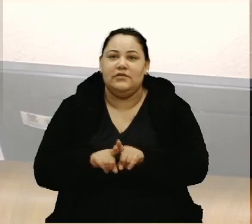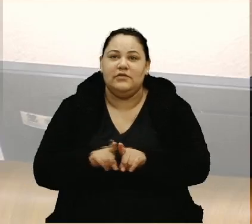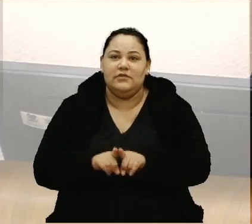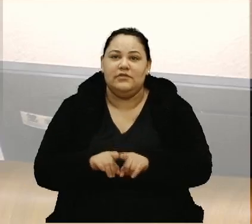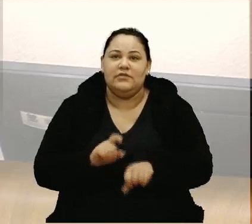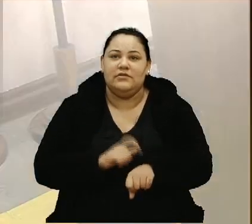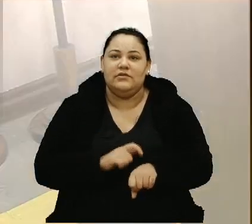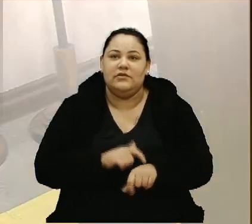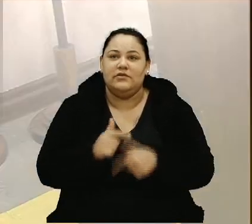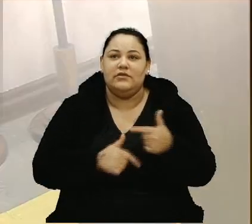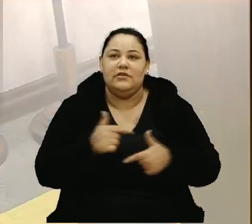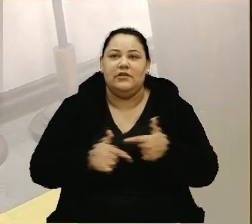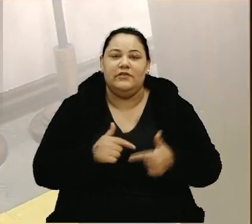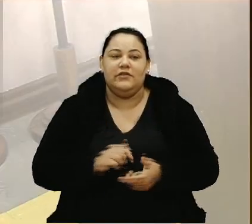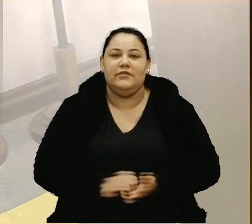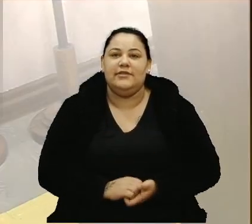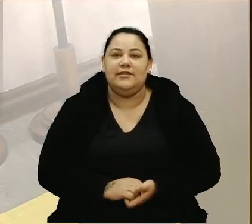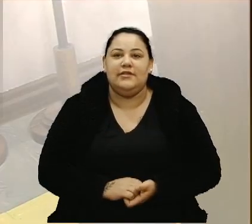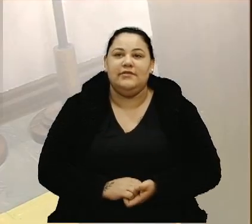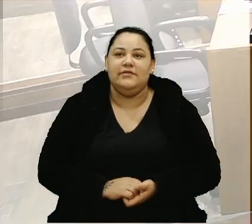serviço. Obrigado. Vereadora Gladys.